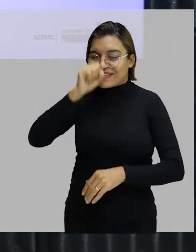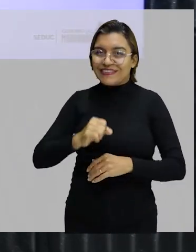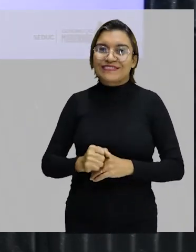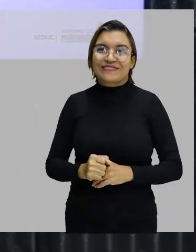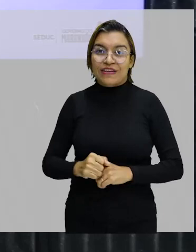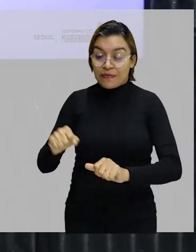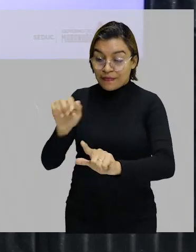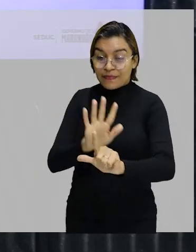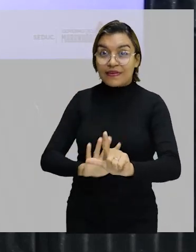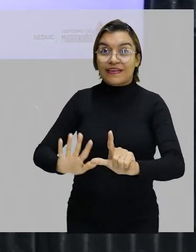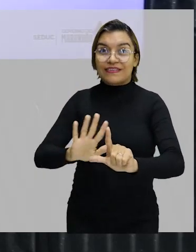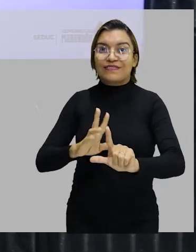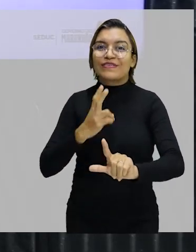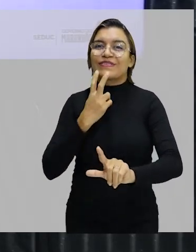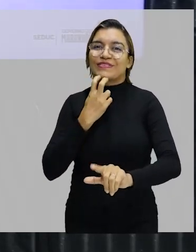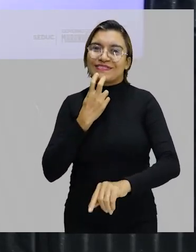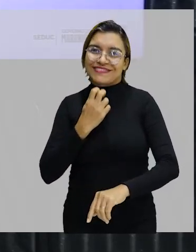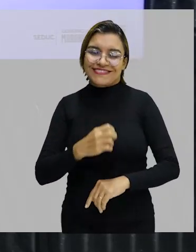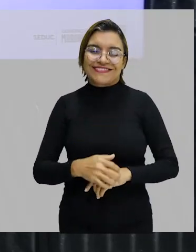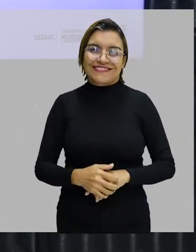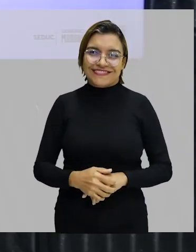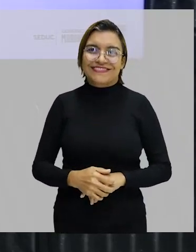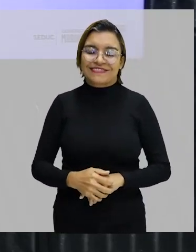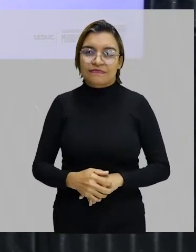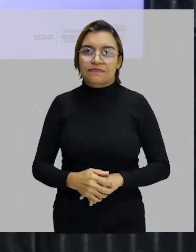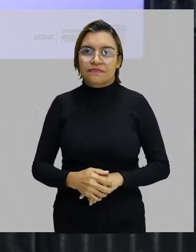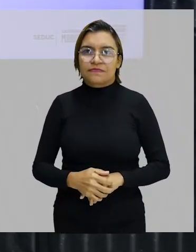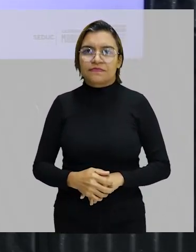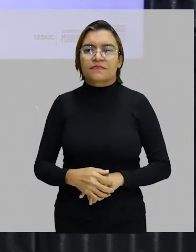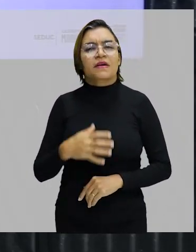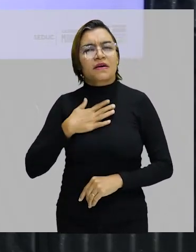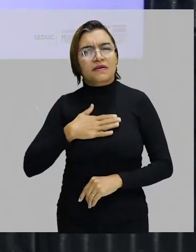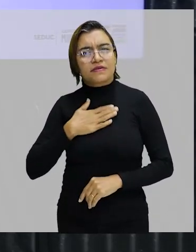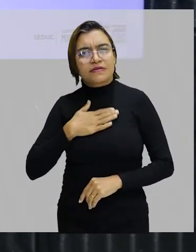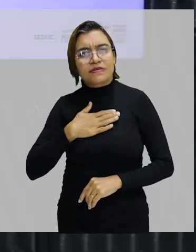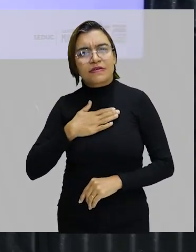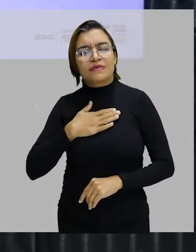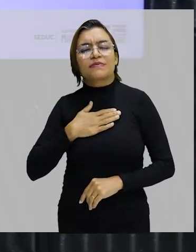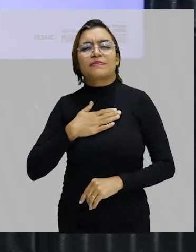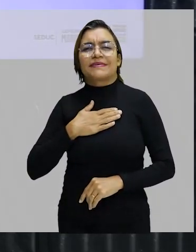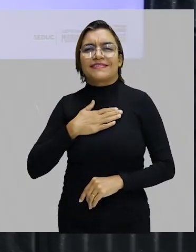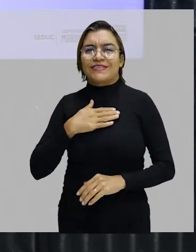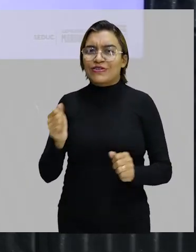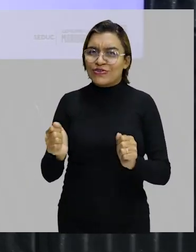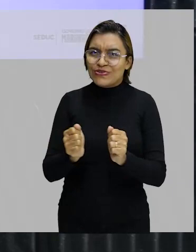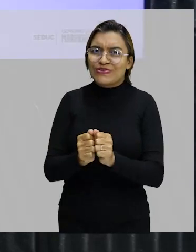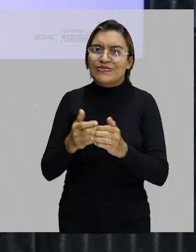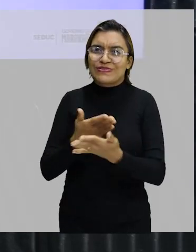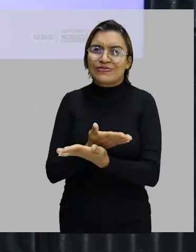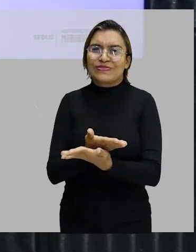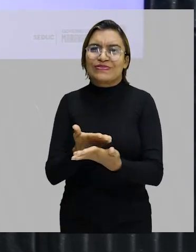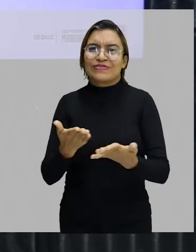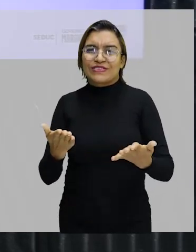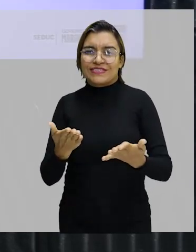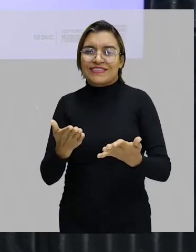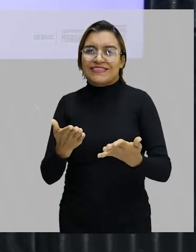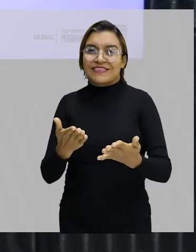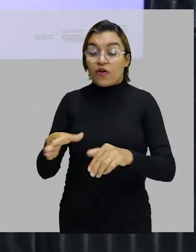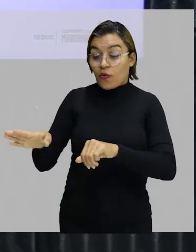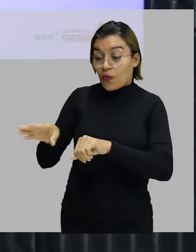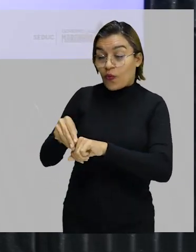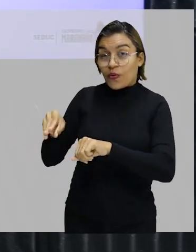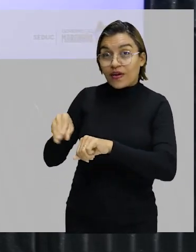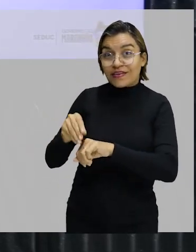nossa plataforma Gonçalves Dias. Galera, é sempre um prazer imenso estar aqui com vocês, podendo compartilhar